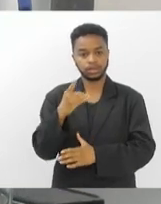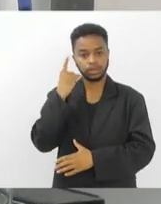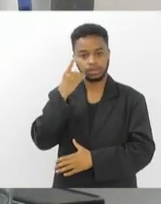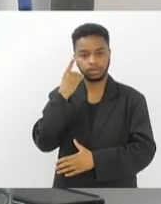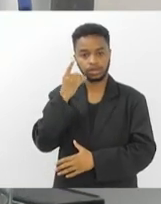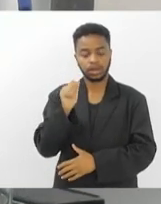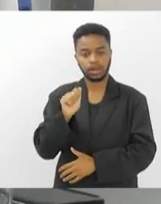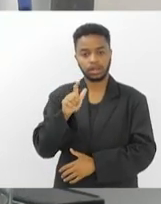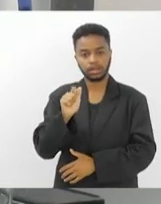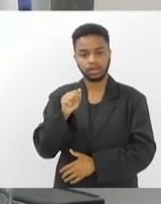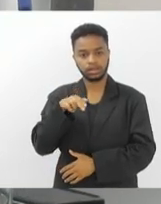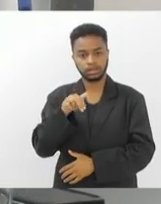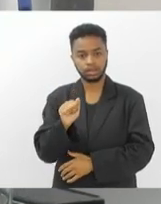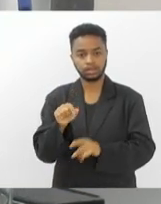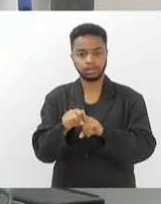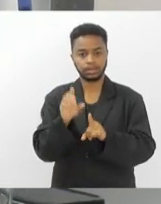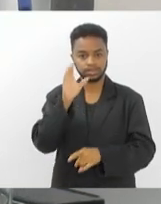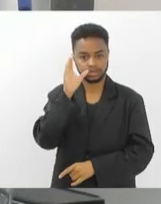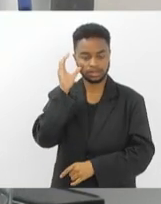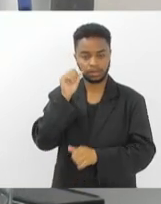Célia Jordão, que altera a Lei